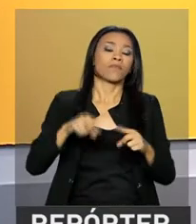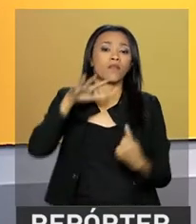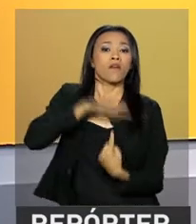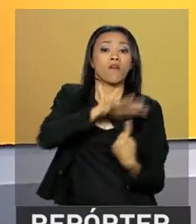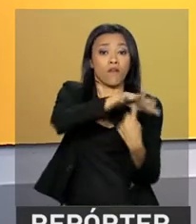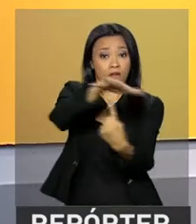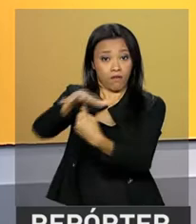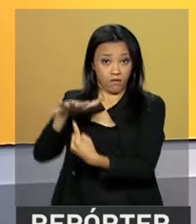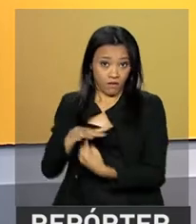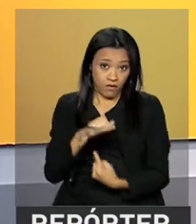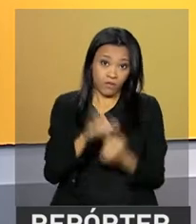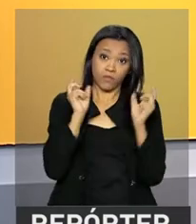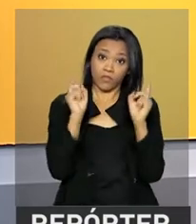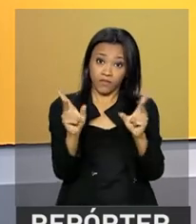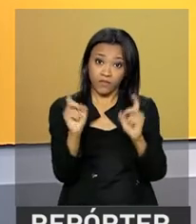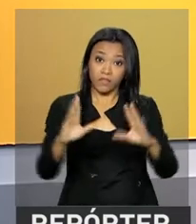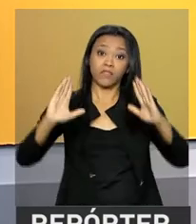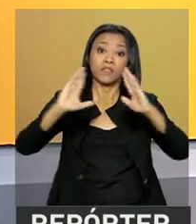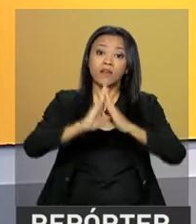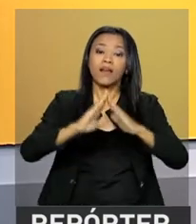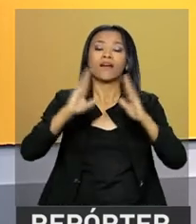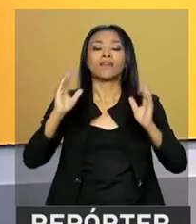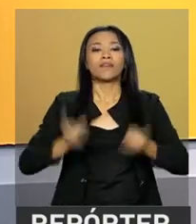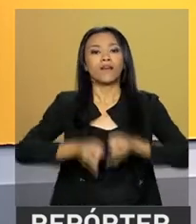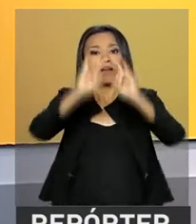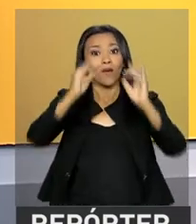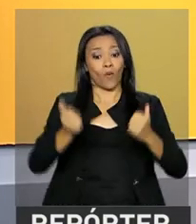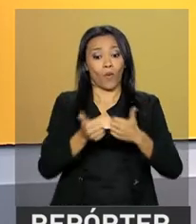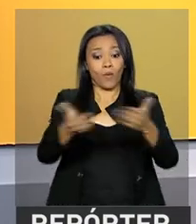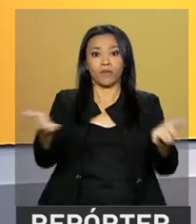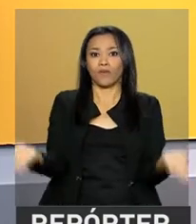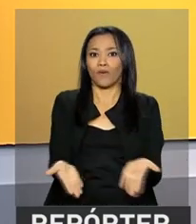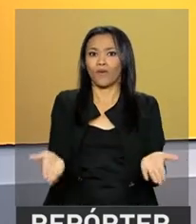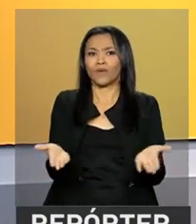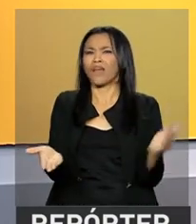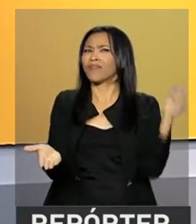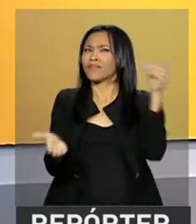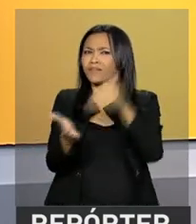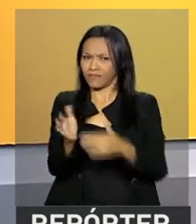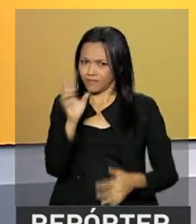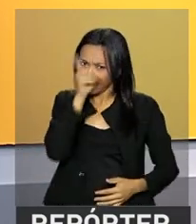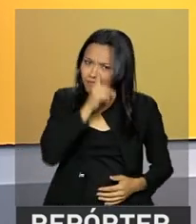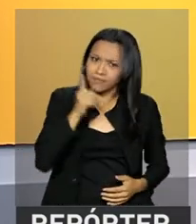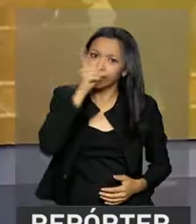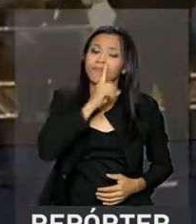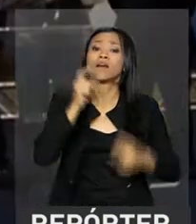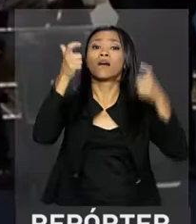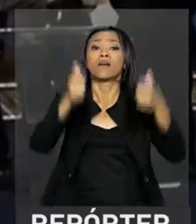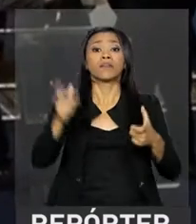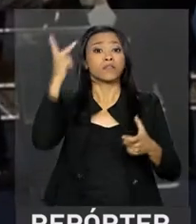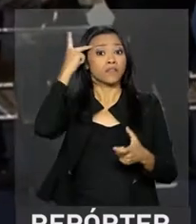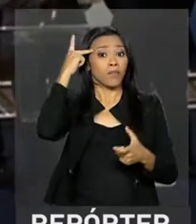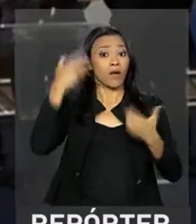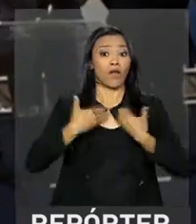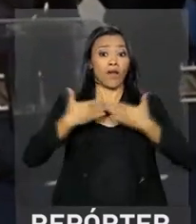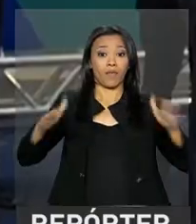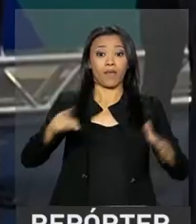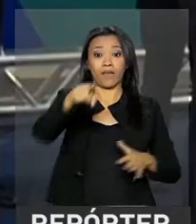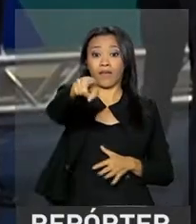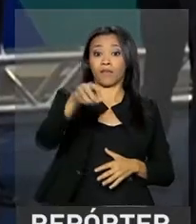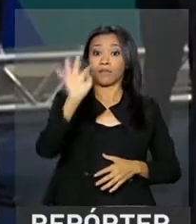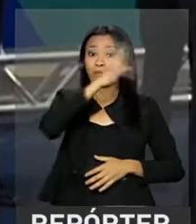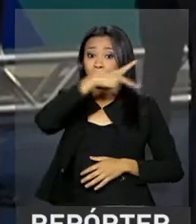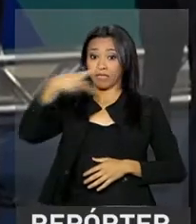própria da caixa econômica federal começa hoje e vai até domingo em são paulo o evento foi aberto pelo presidente